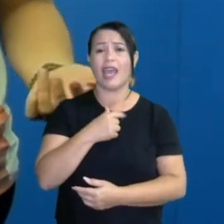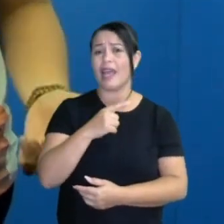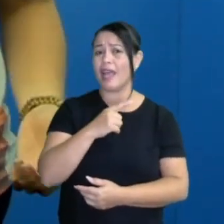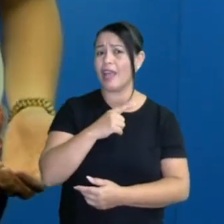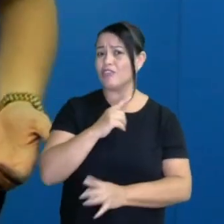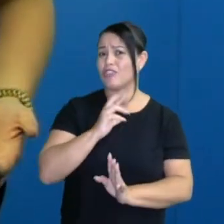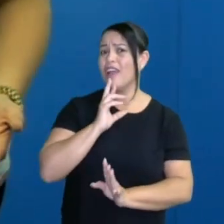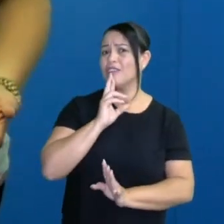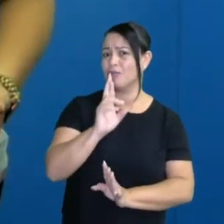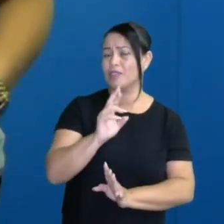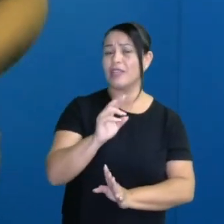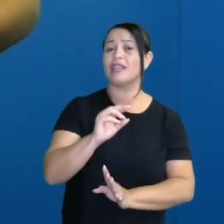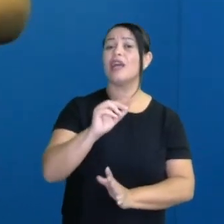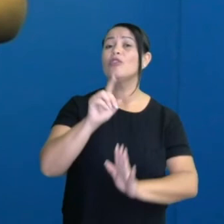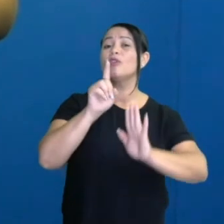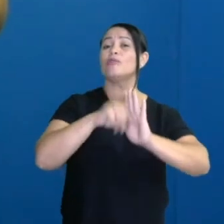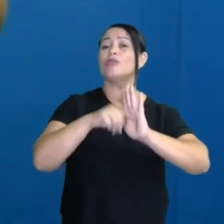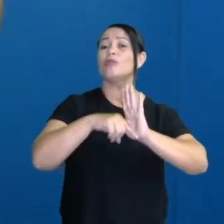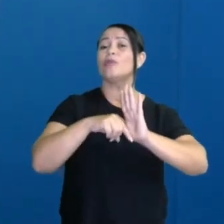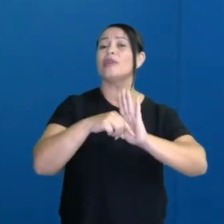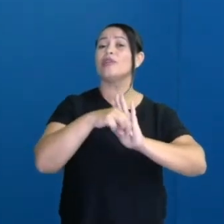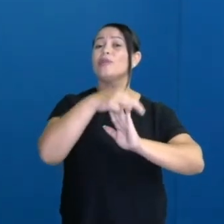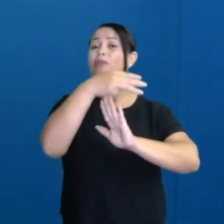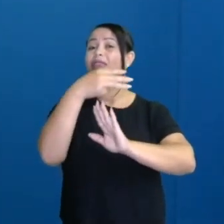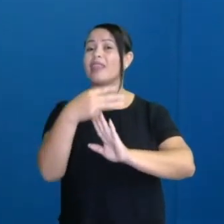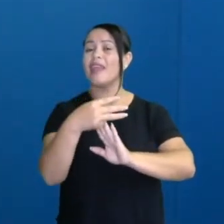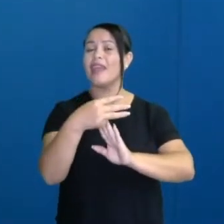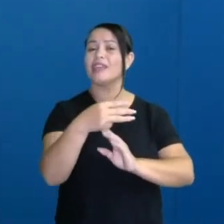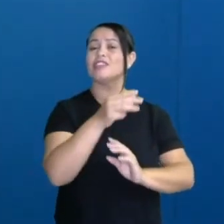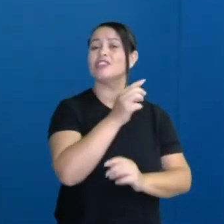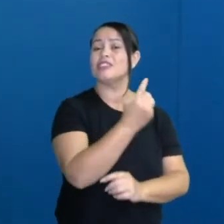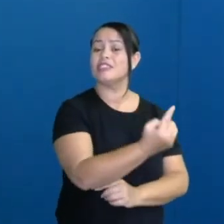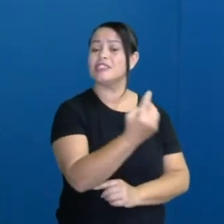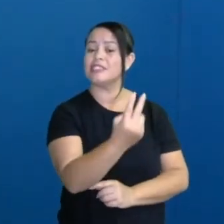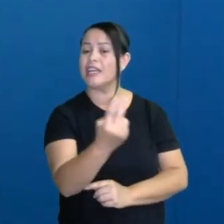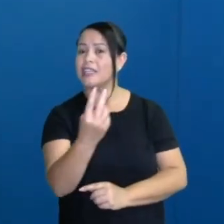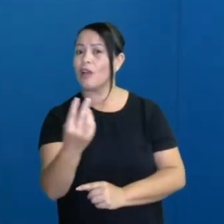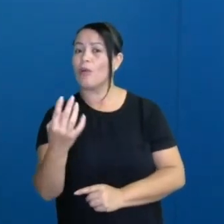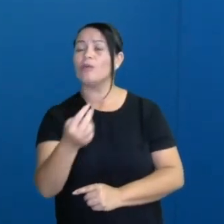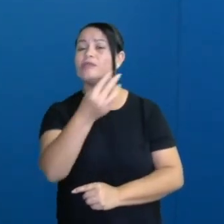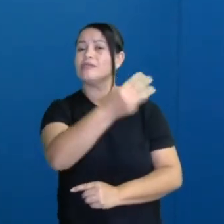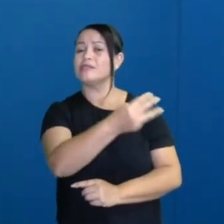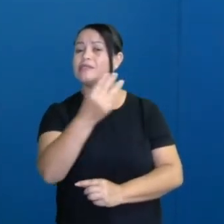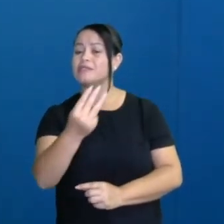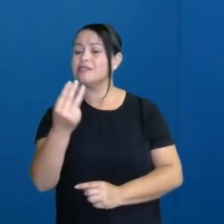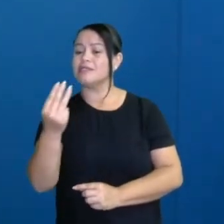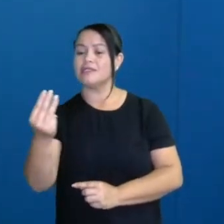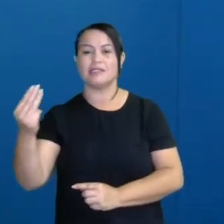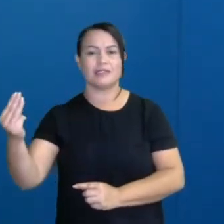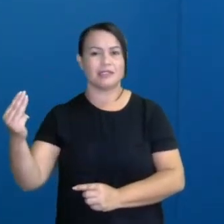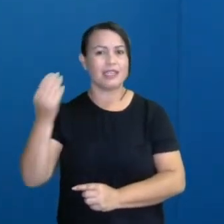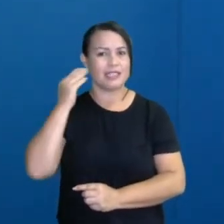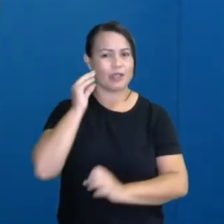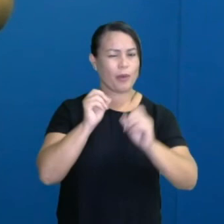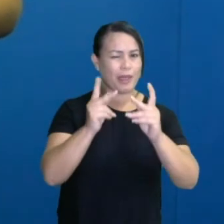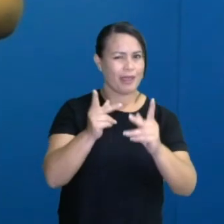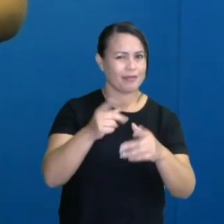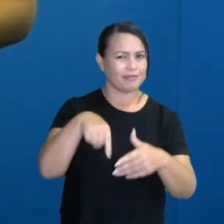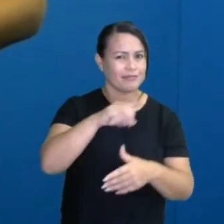Isso eu estou o quê? Diminuindo 3 dessa sequência. Ok,